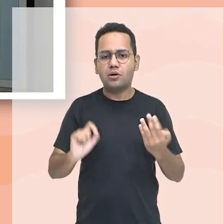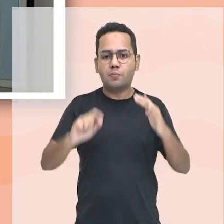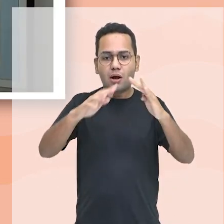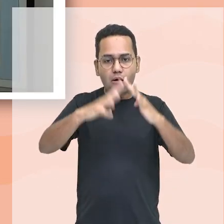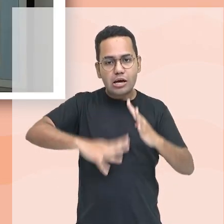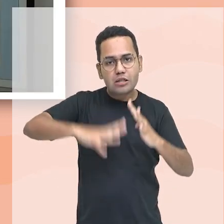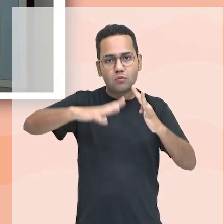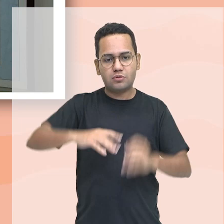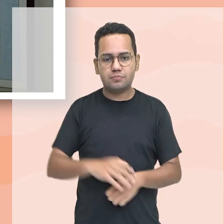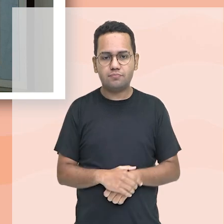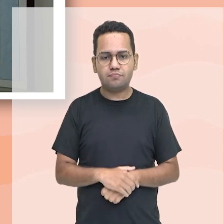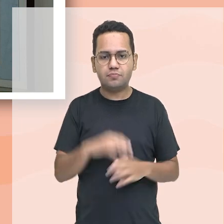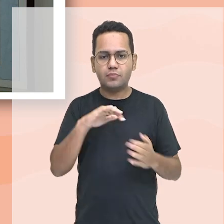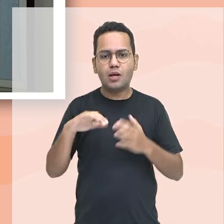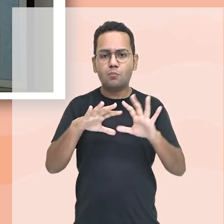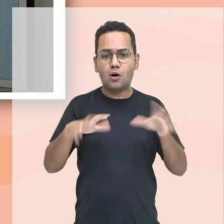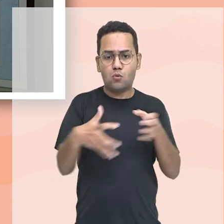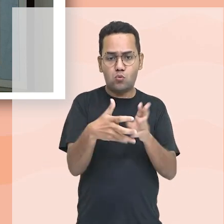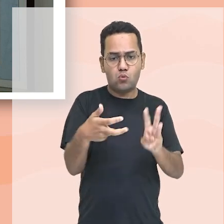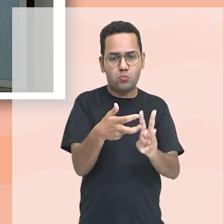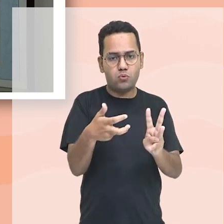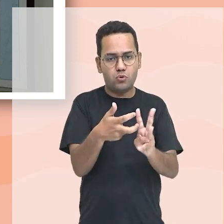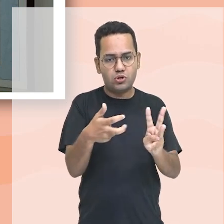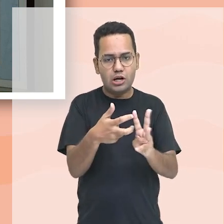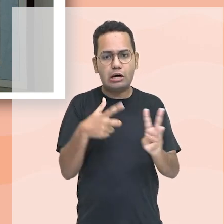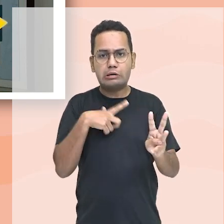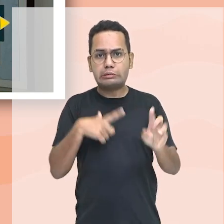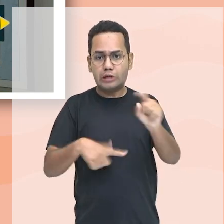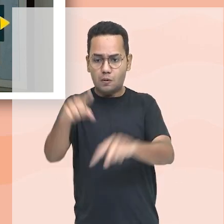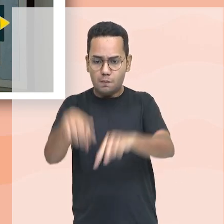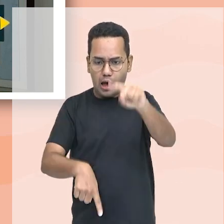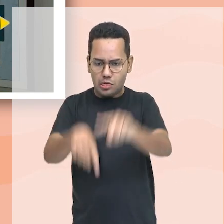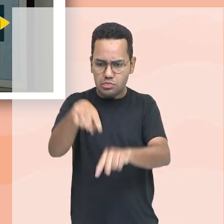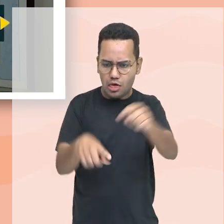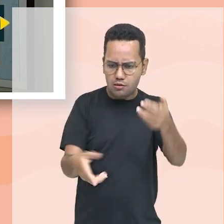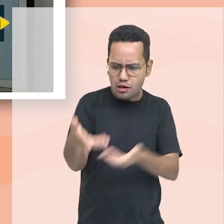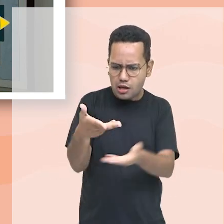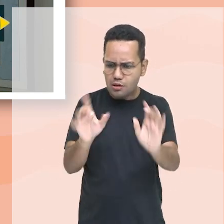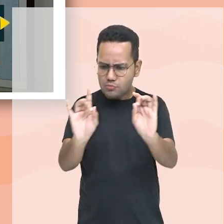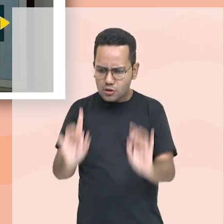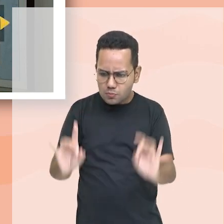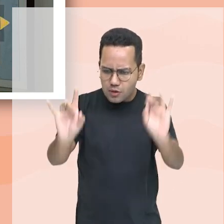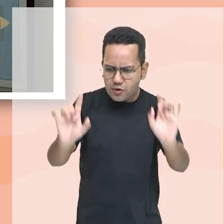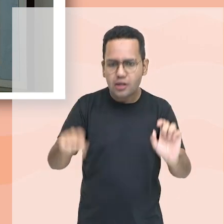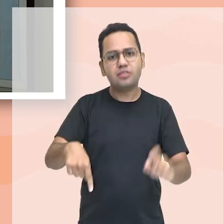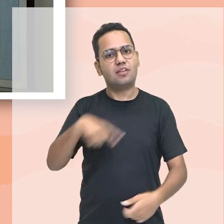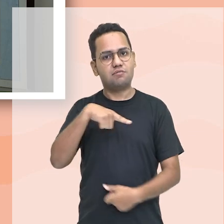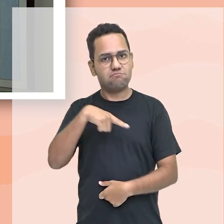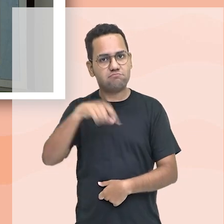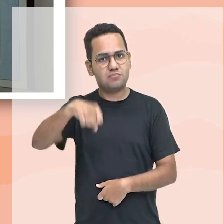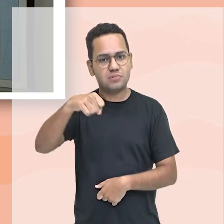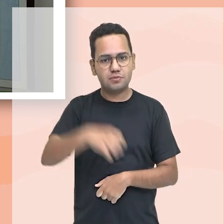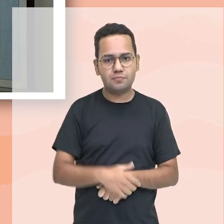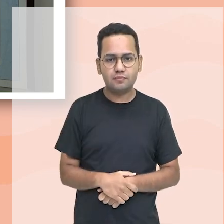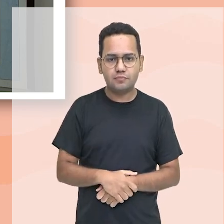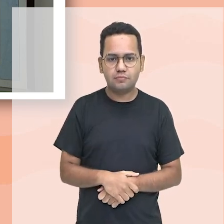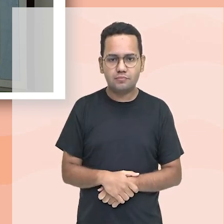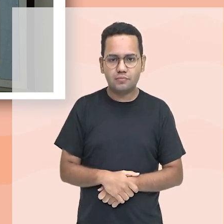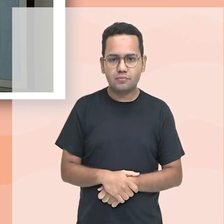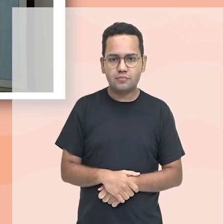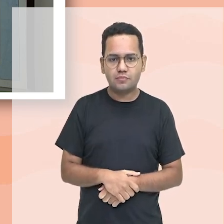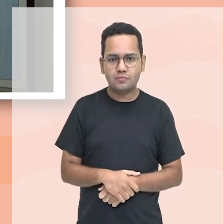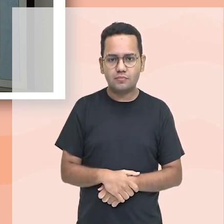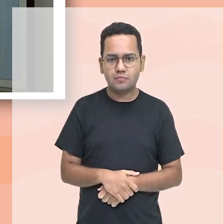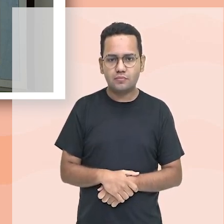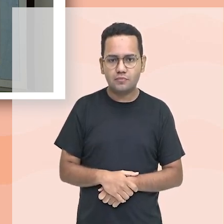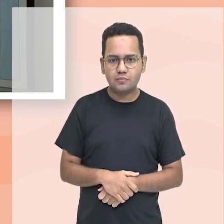As comunidades, os povos indígenas que têm relação com os objetos, eles precisam ter resguardado a eles o direito, né,